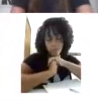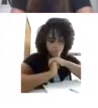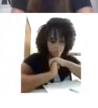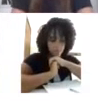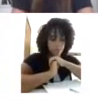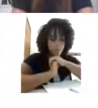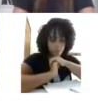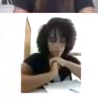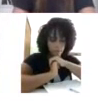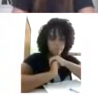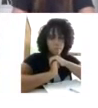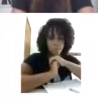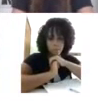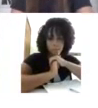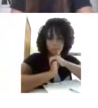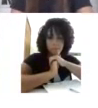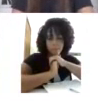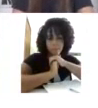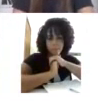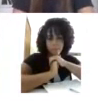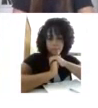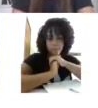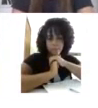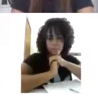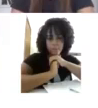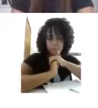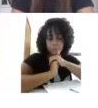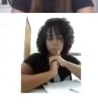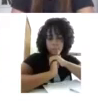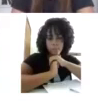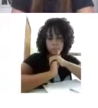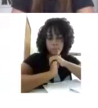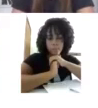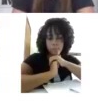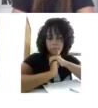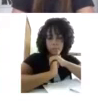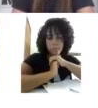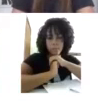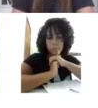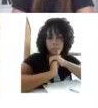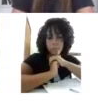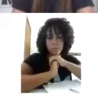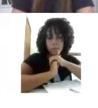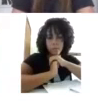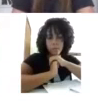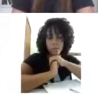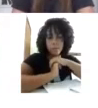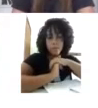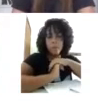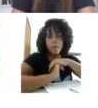para a gente. Logo em seguida, veio a pandemia, né, que trouxe uma série de desafios, nos